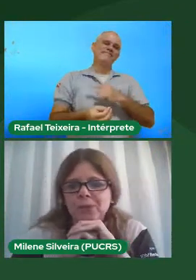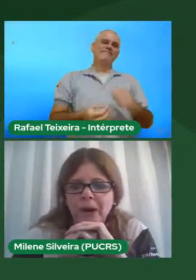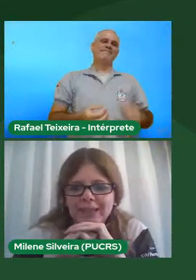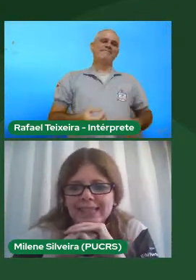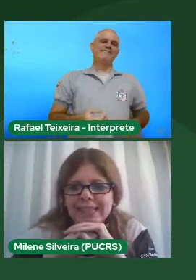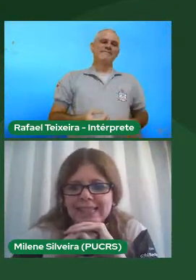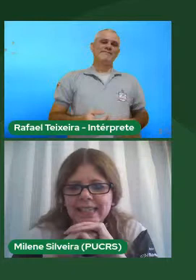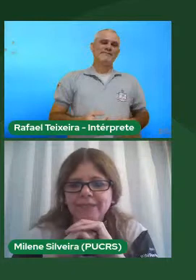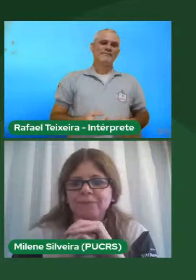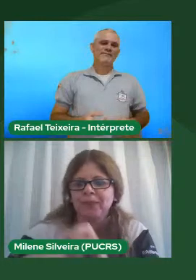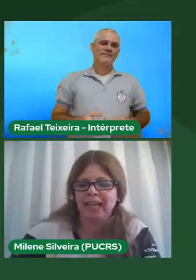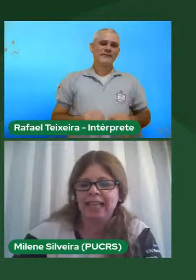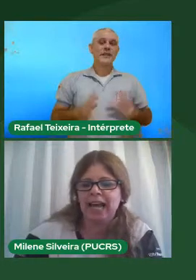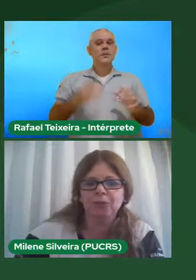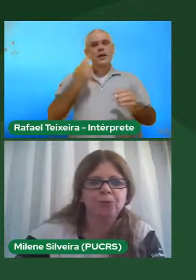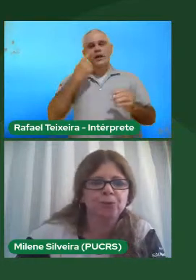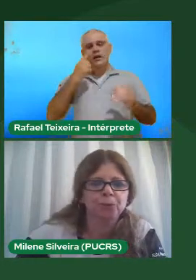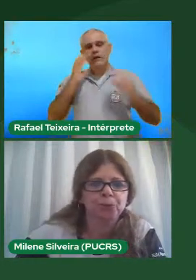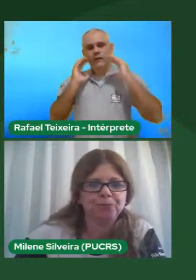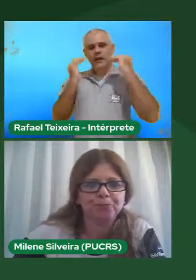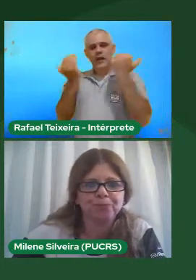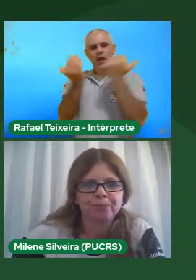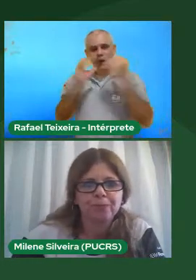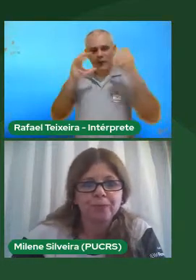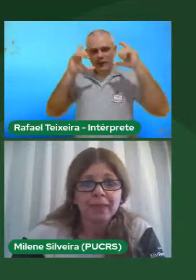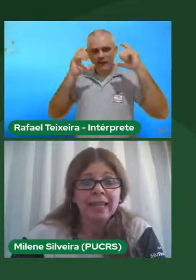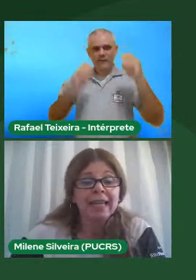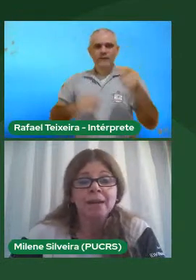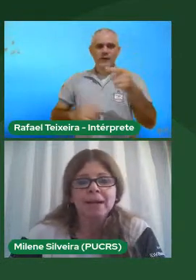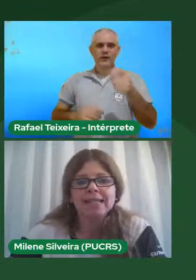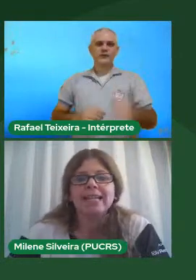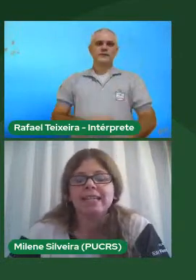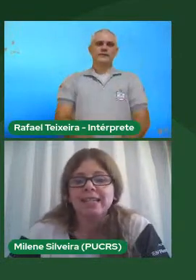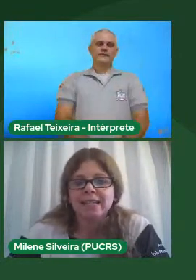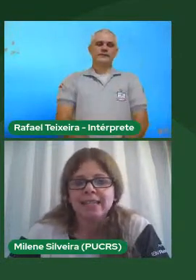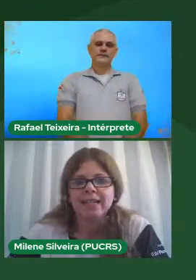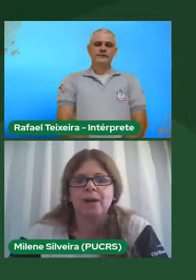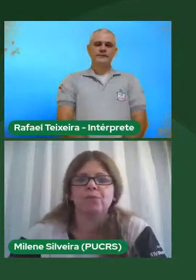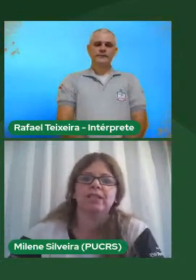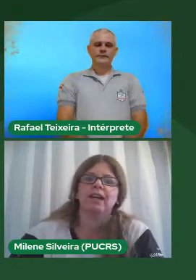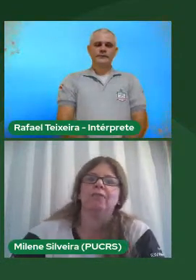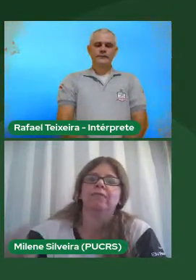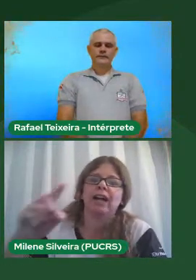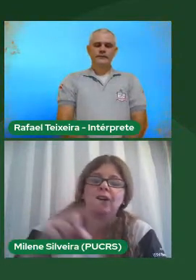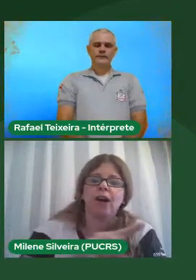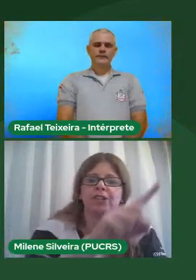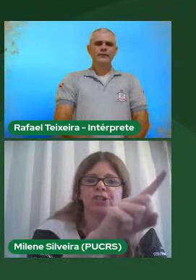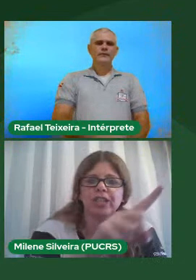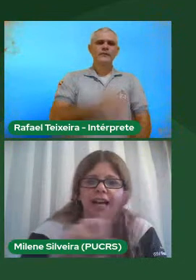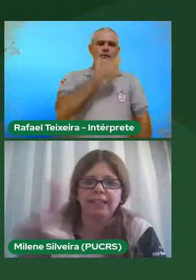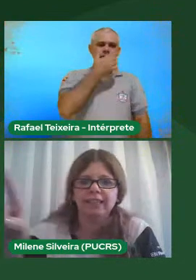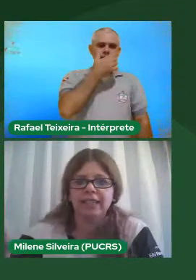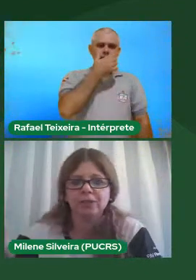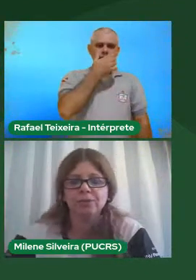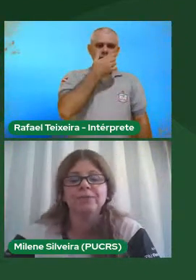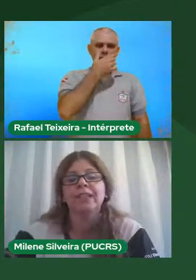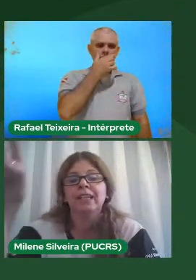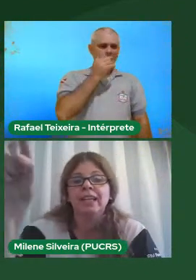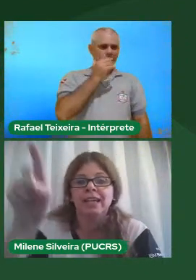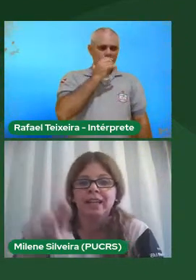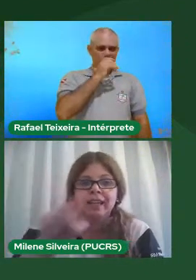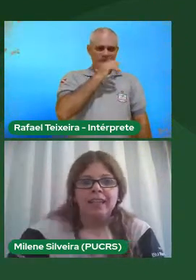mais o pessoal da Cecília, lá no fundo. Mas aí, sigamos, então. Agora a gente está